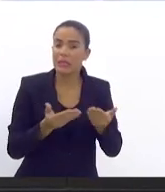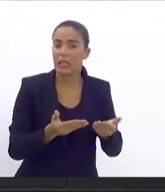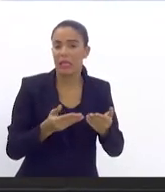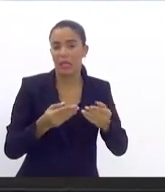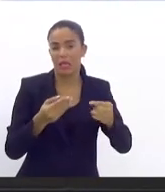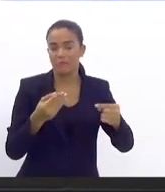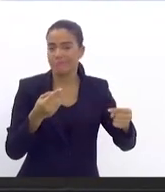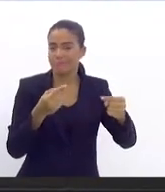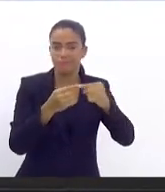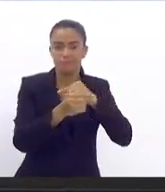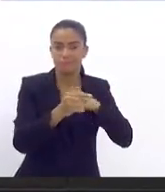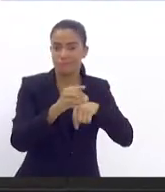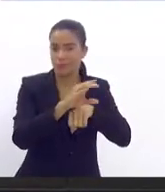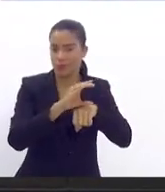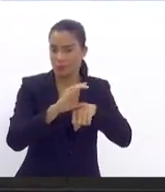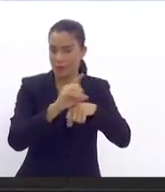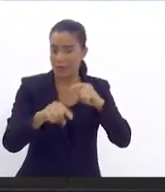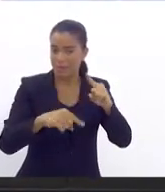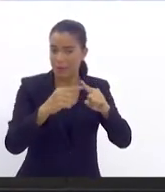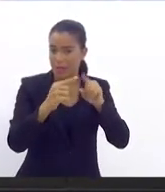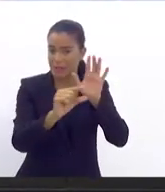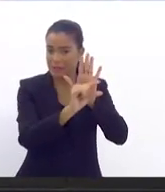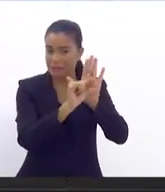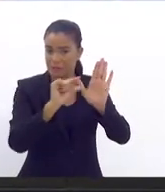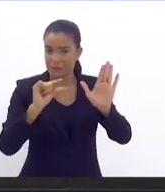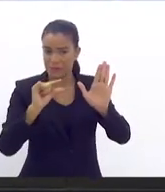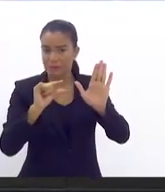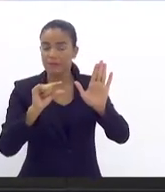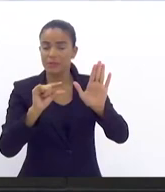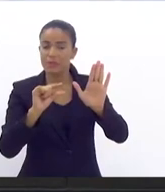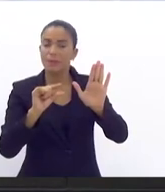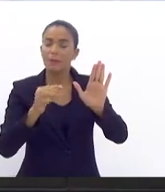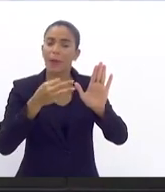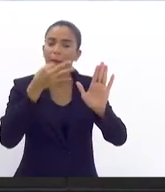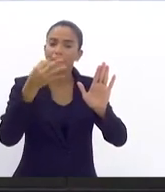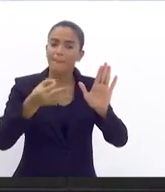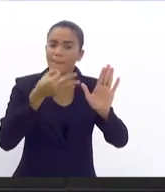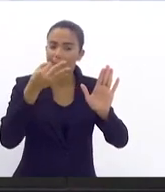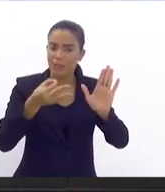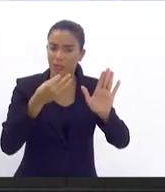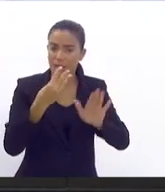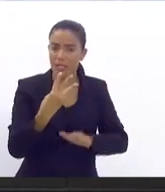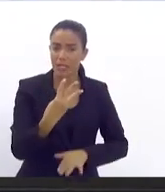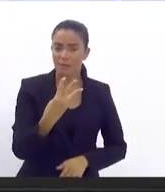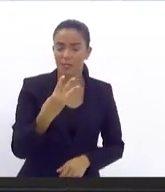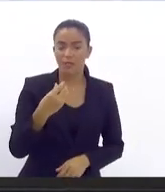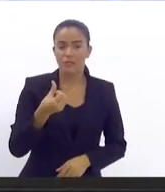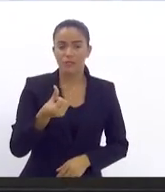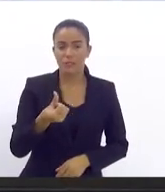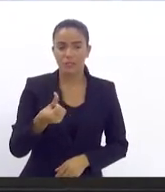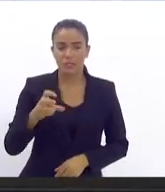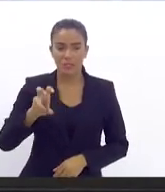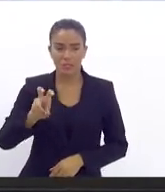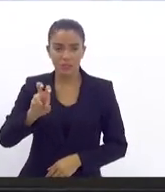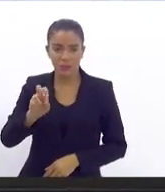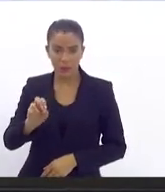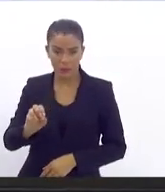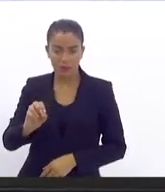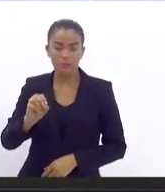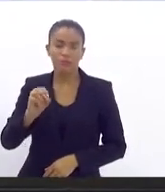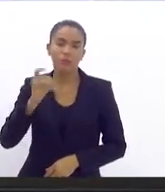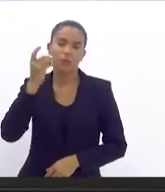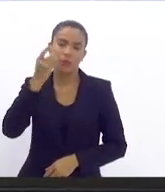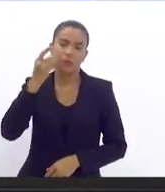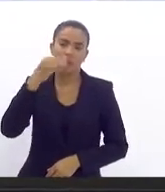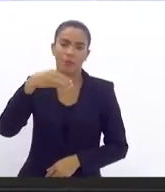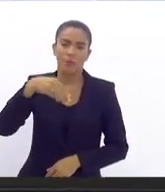na verdade, fazendo a emenda para mencionar a lei 3.650 do deputado Mink e